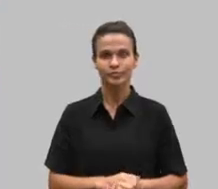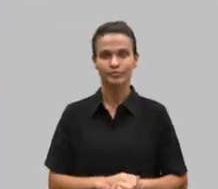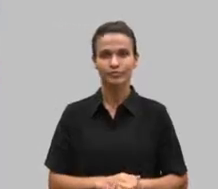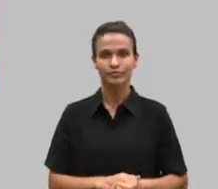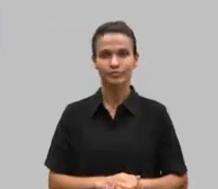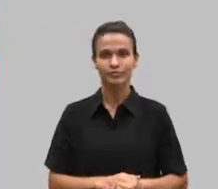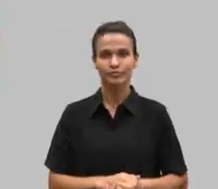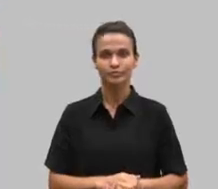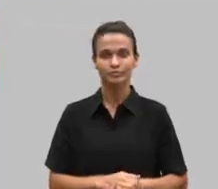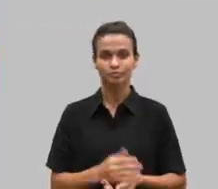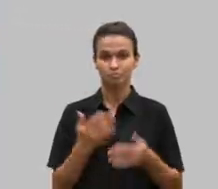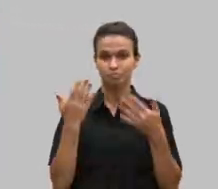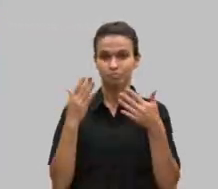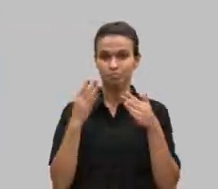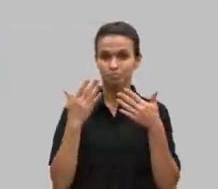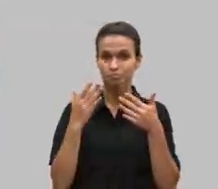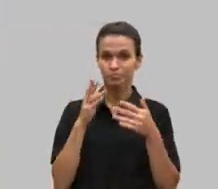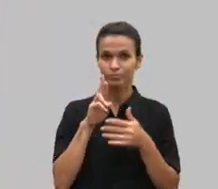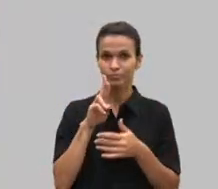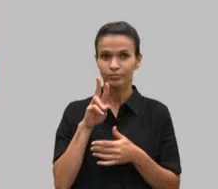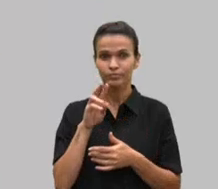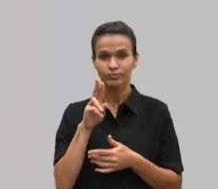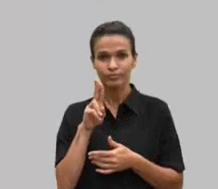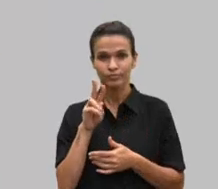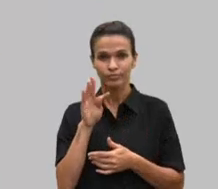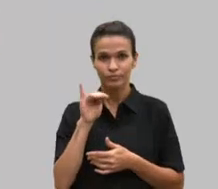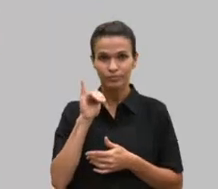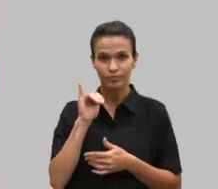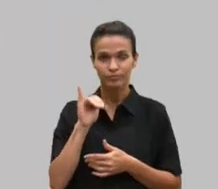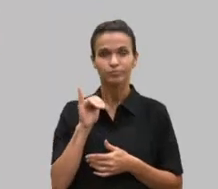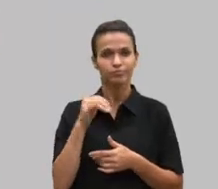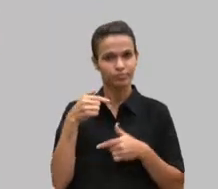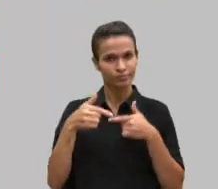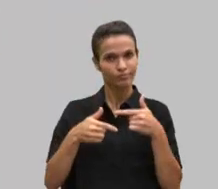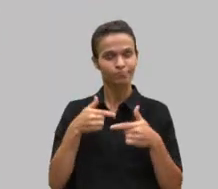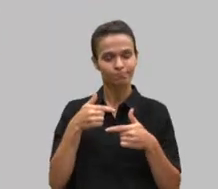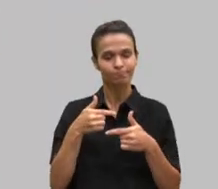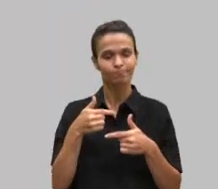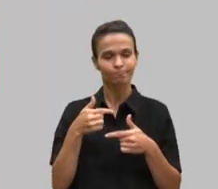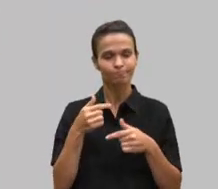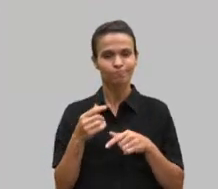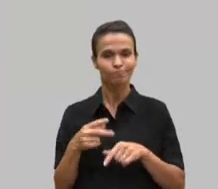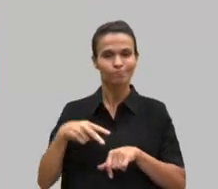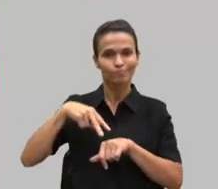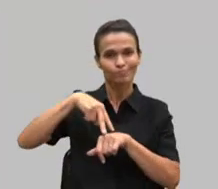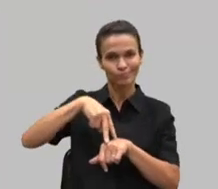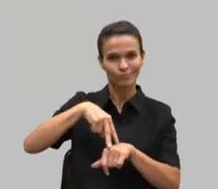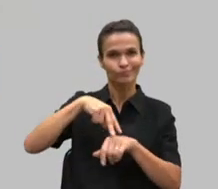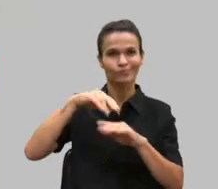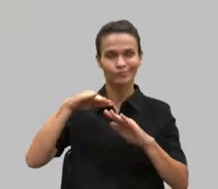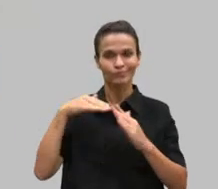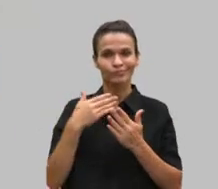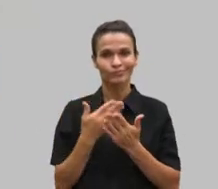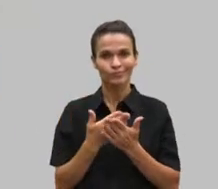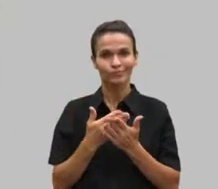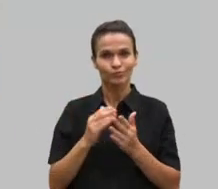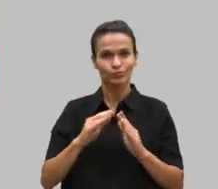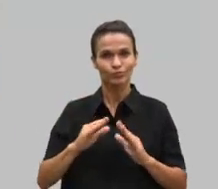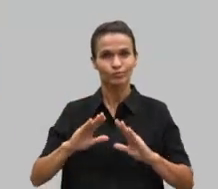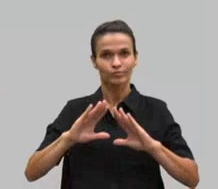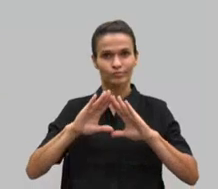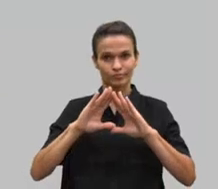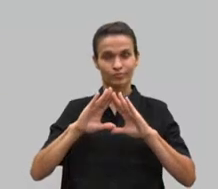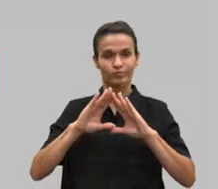Parabéns Rute pelo trabalho que faz a frente da nossa escola Legislativa especialmente com esse programa tão importante